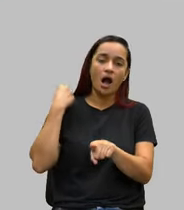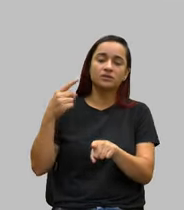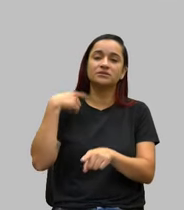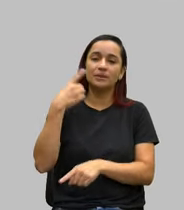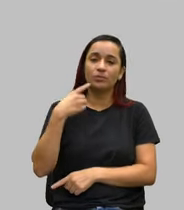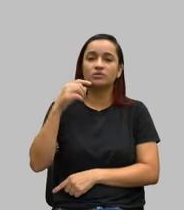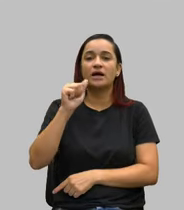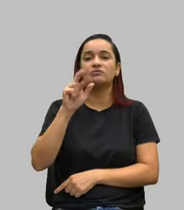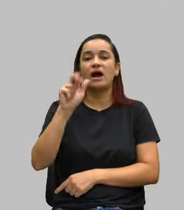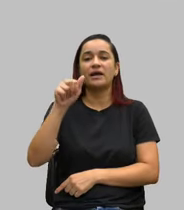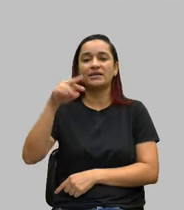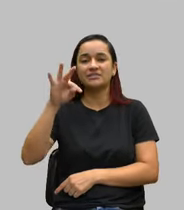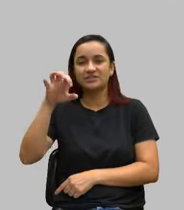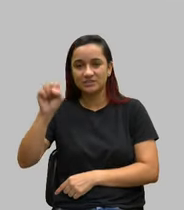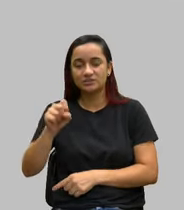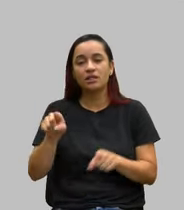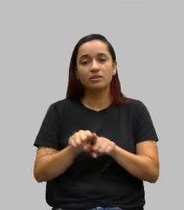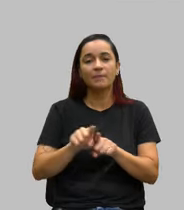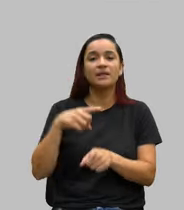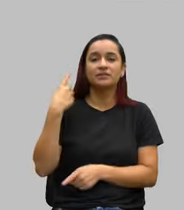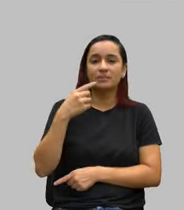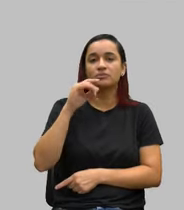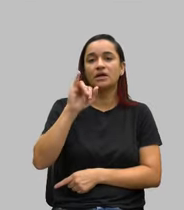Arantes a deputada ion PI